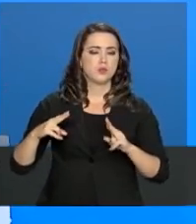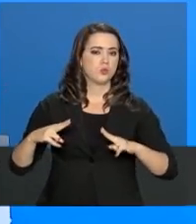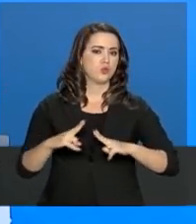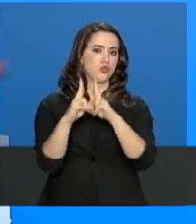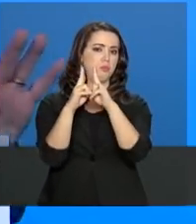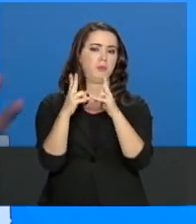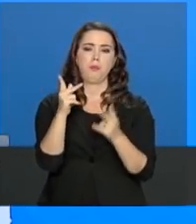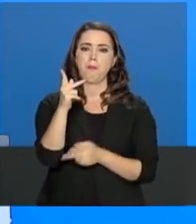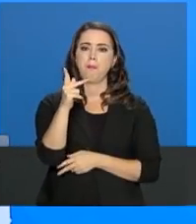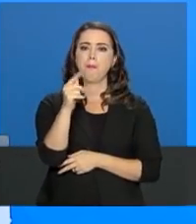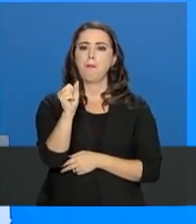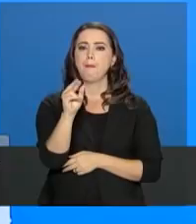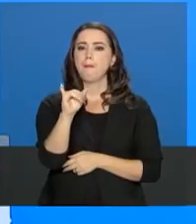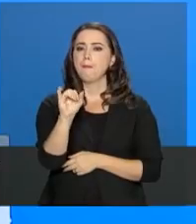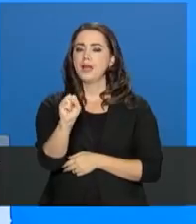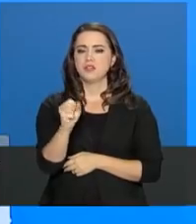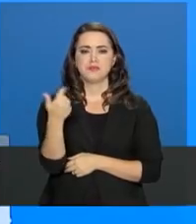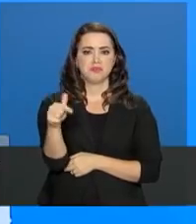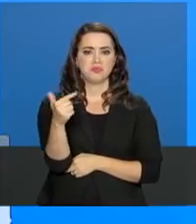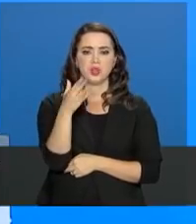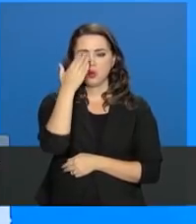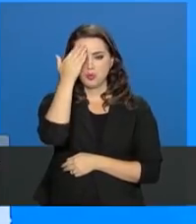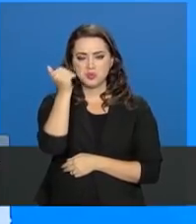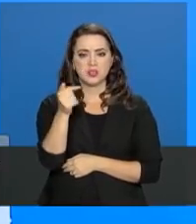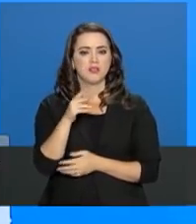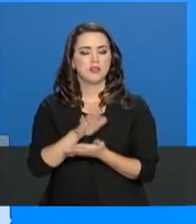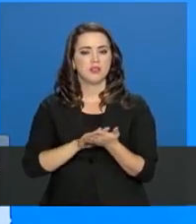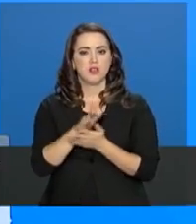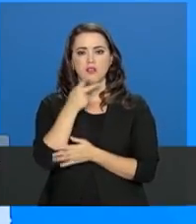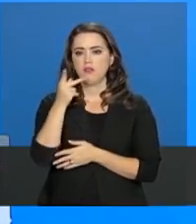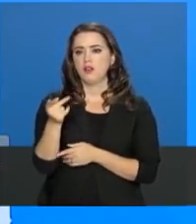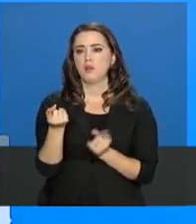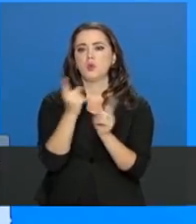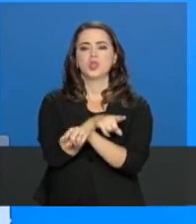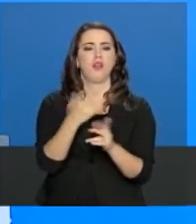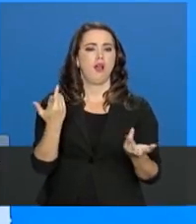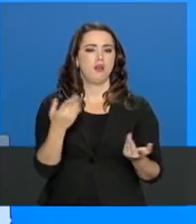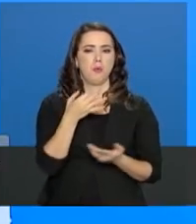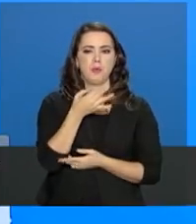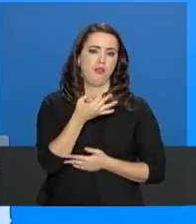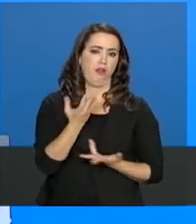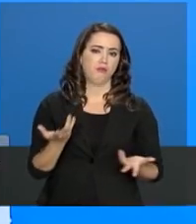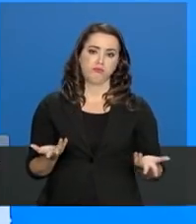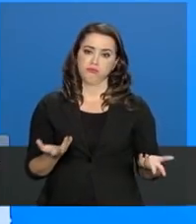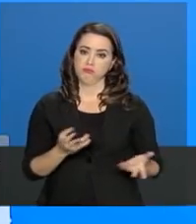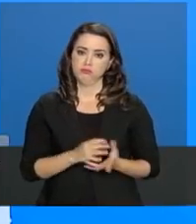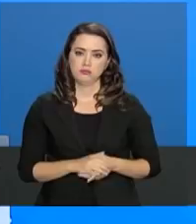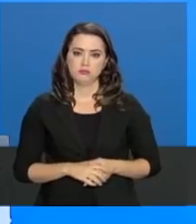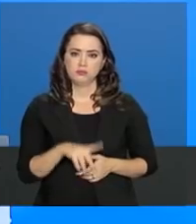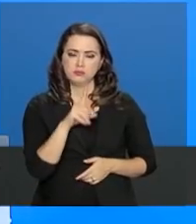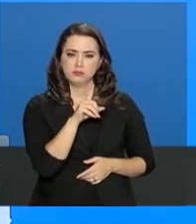pelo não tenho nenhum dado concreto que me autoriza dizer que haverá uma modificação